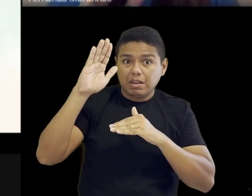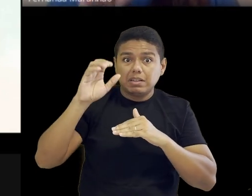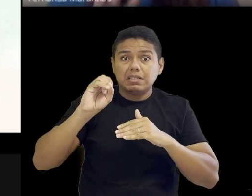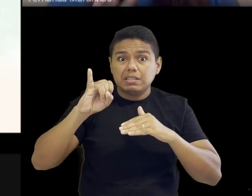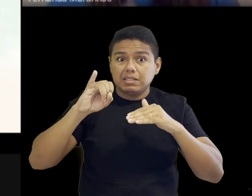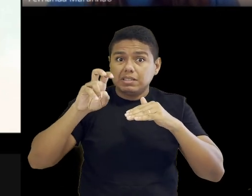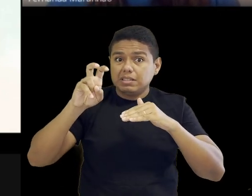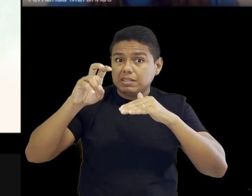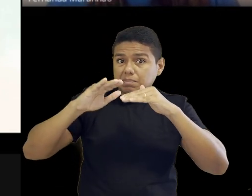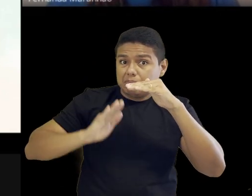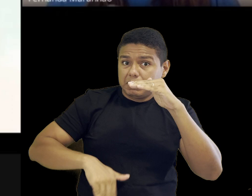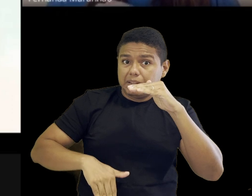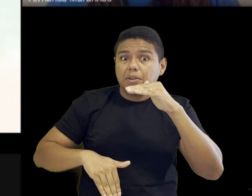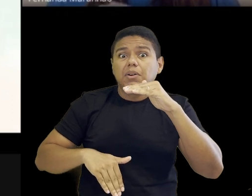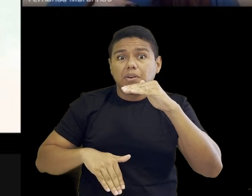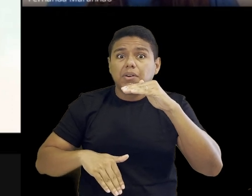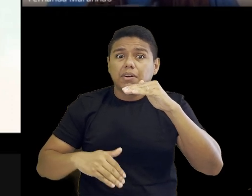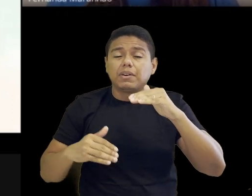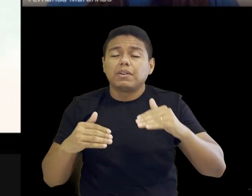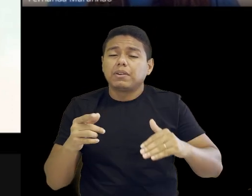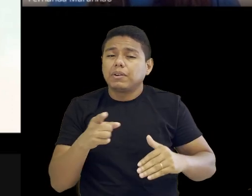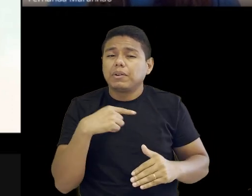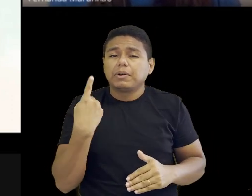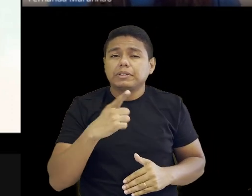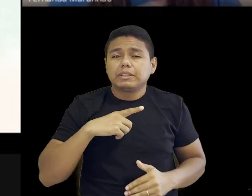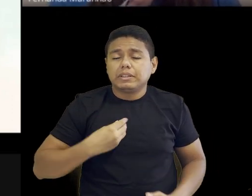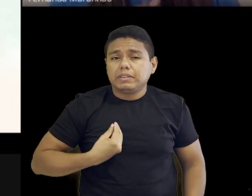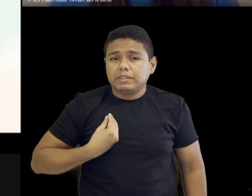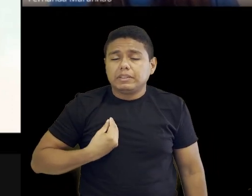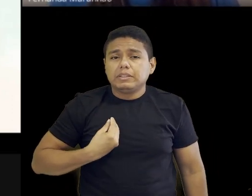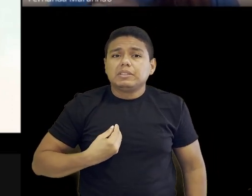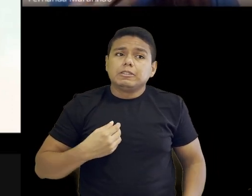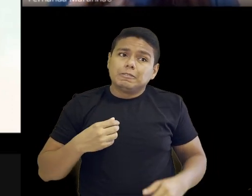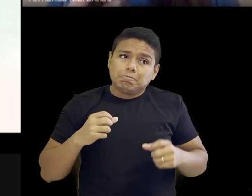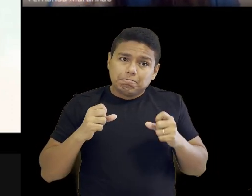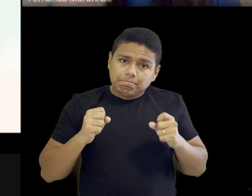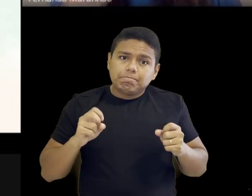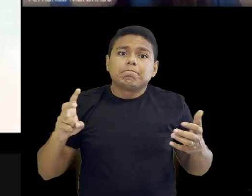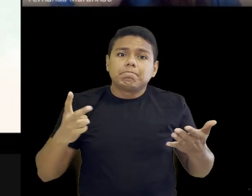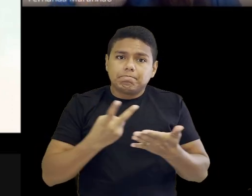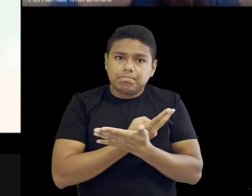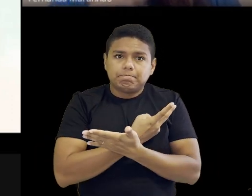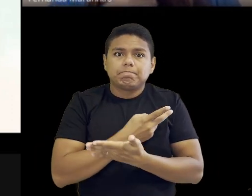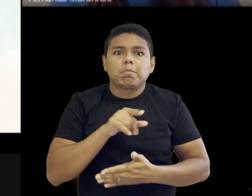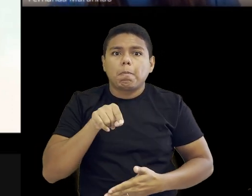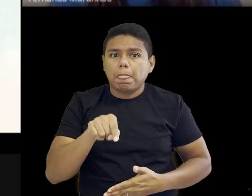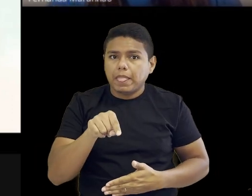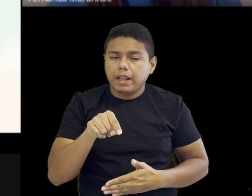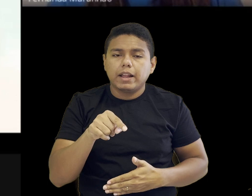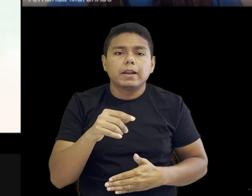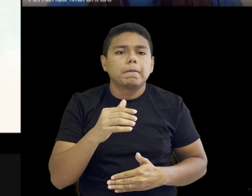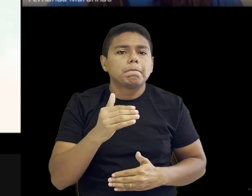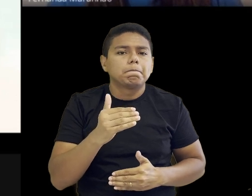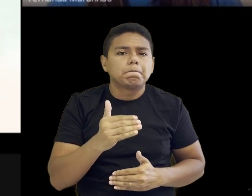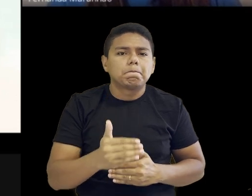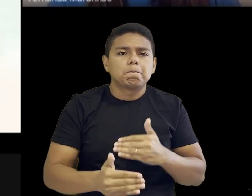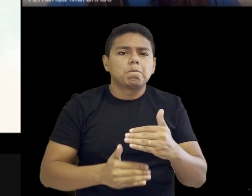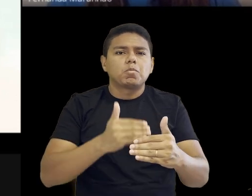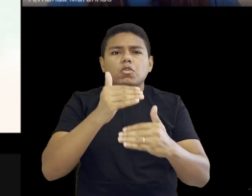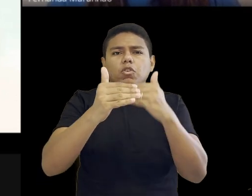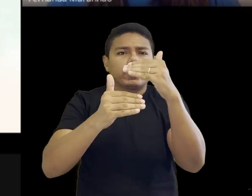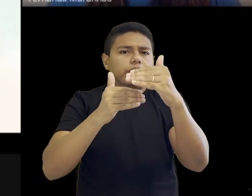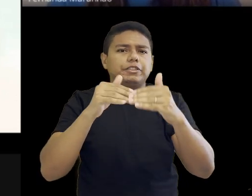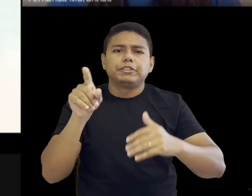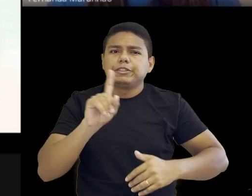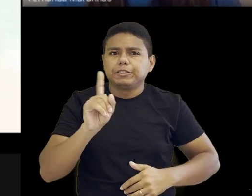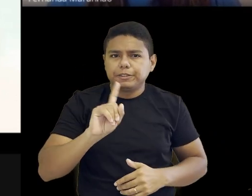de 5. Se esse índice for menor do que 5, nós temos aí um grande percentual de chance